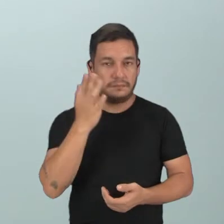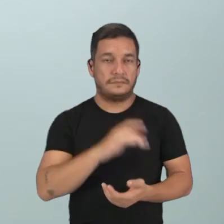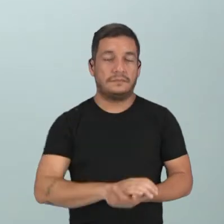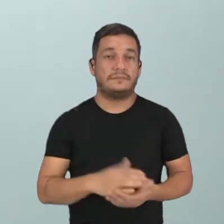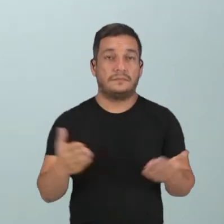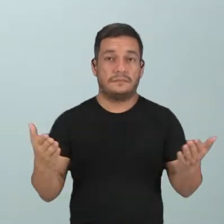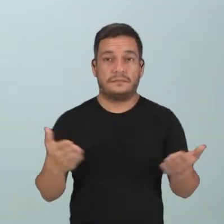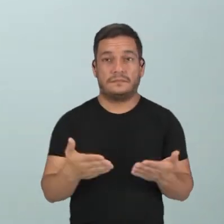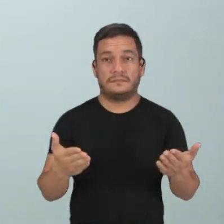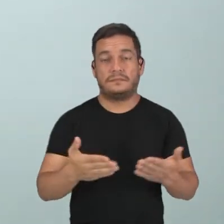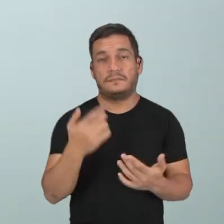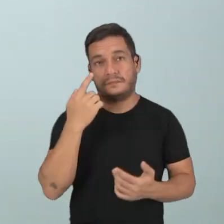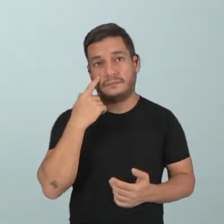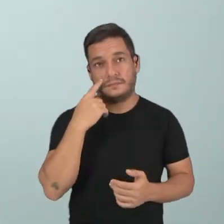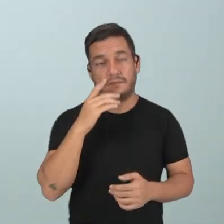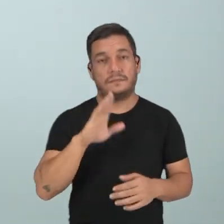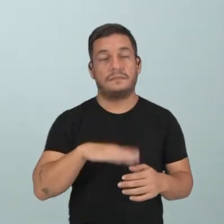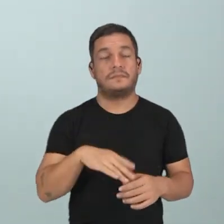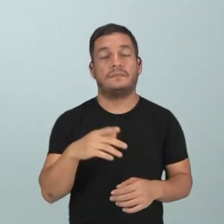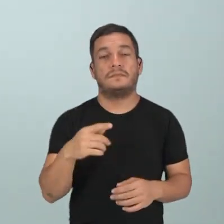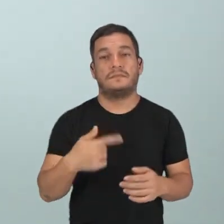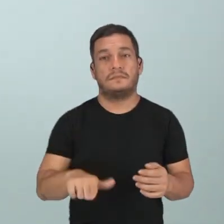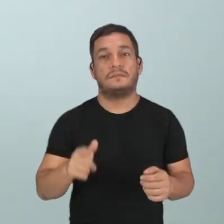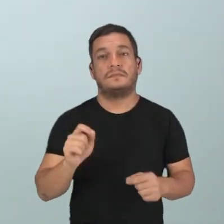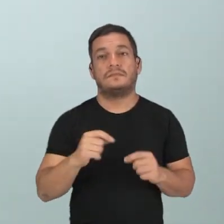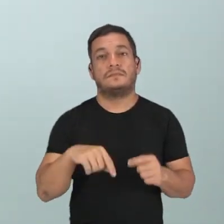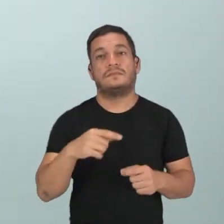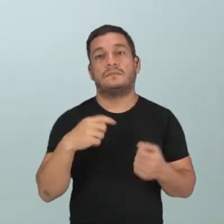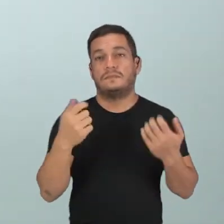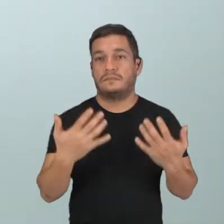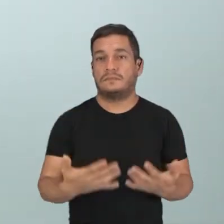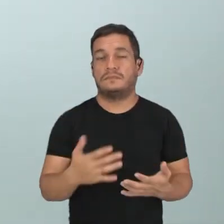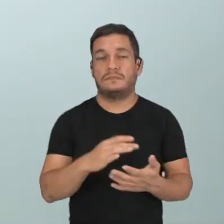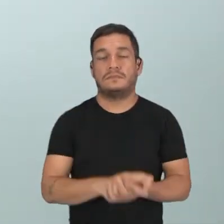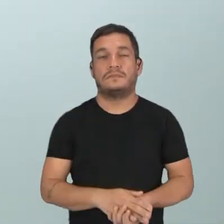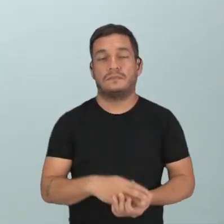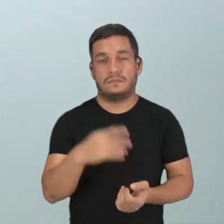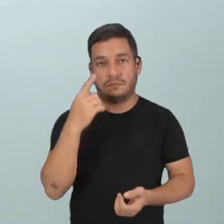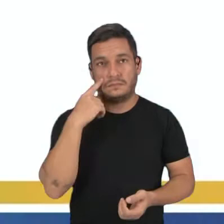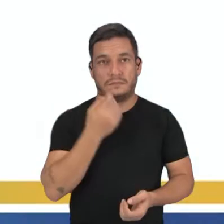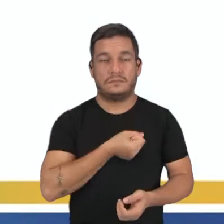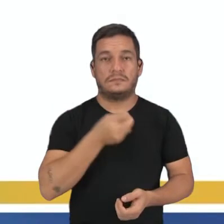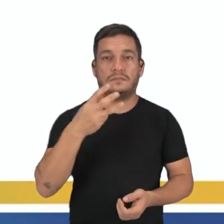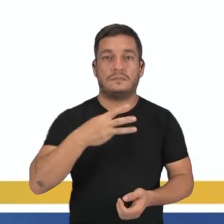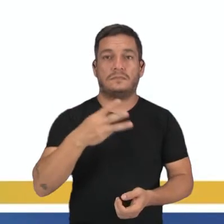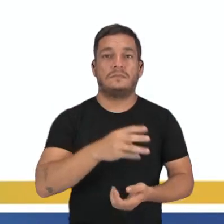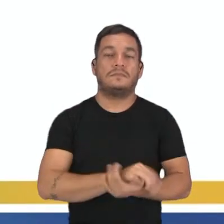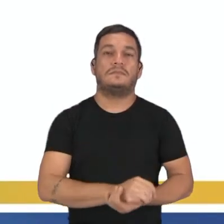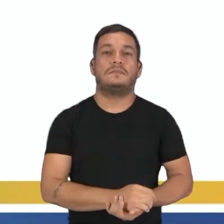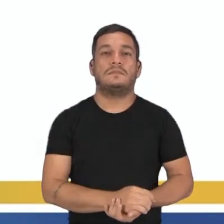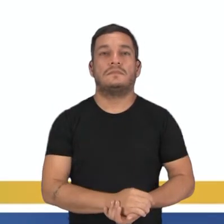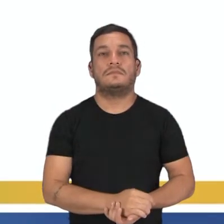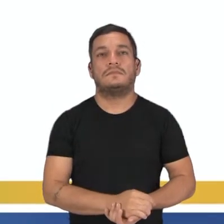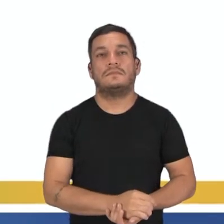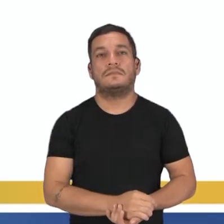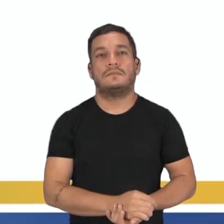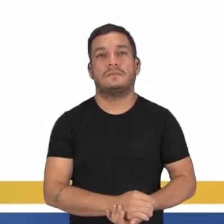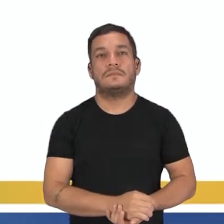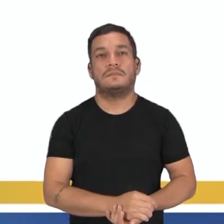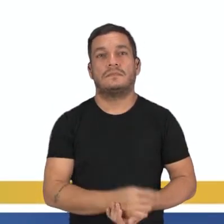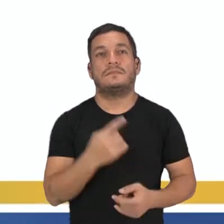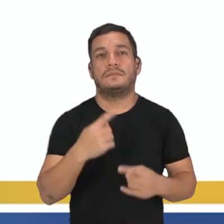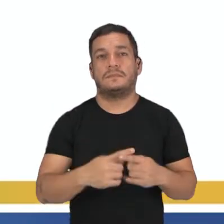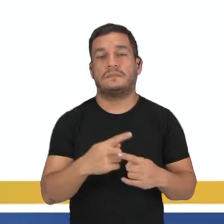agora nós vamos e se deixarmos mais uma vez isso que acabamos de dizer olha o quê e três vamos lá